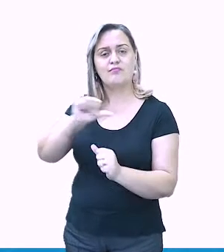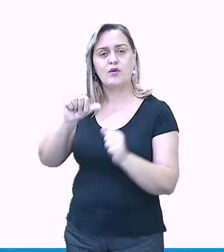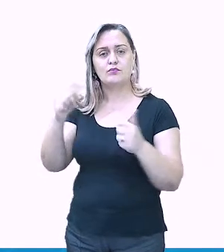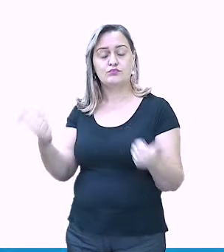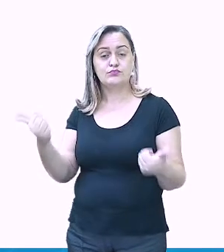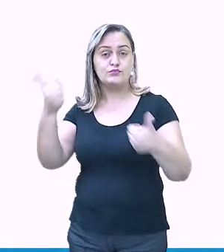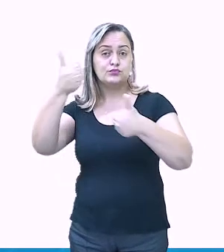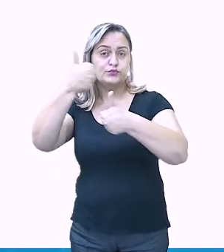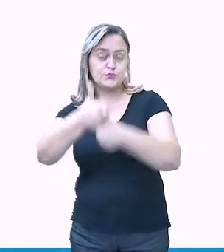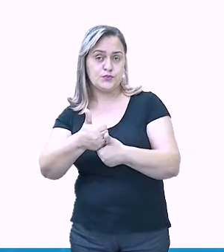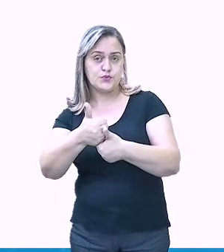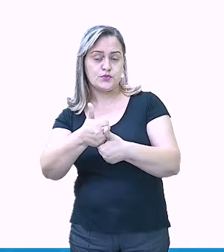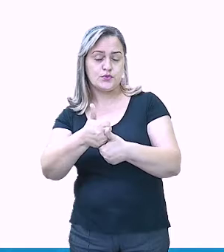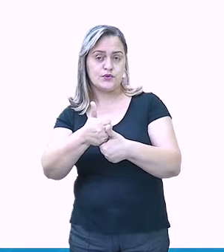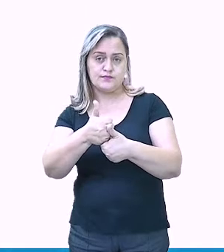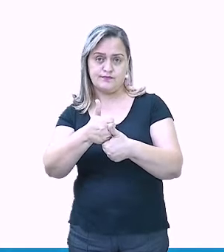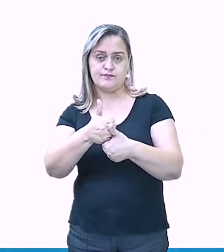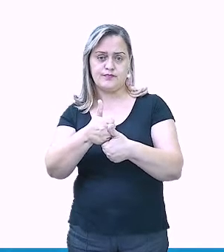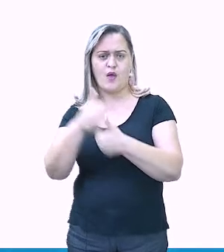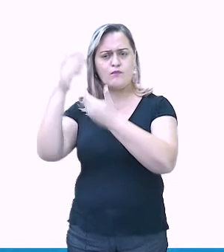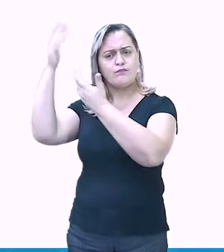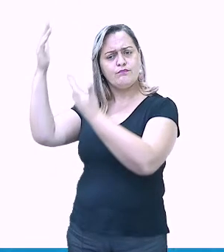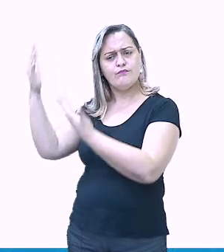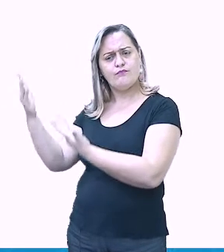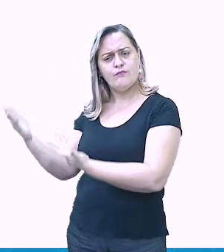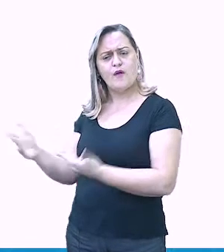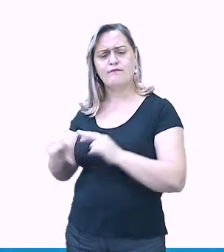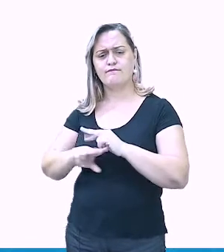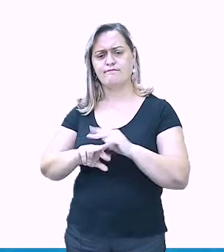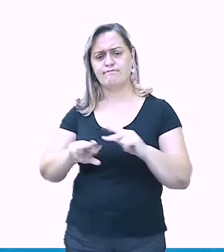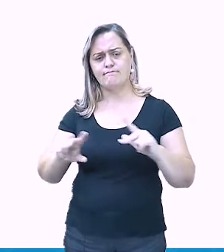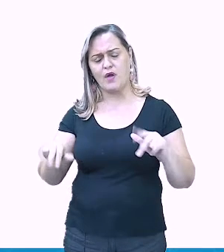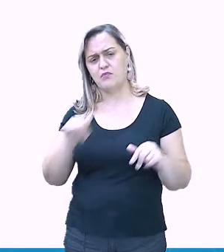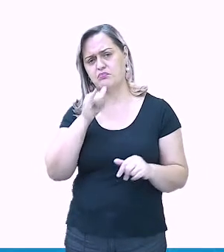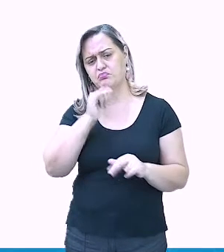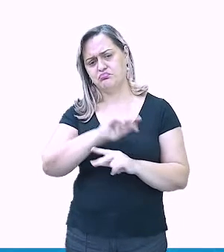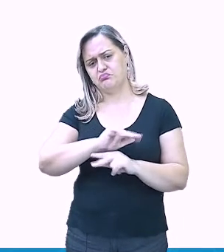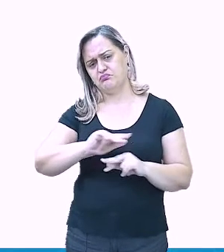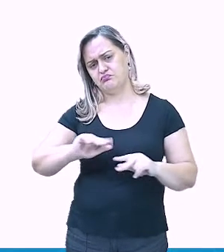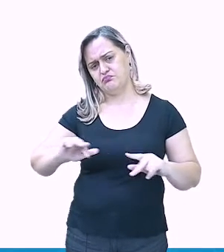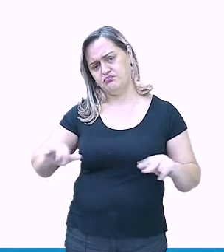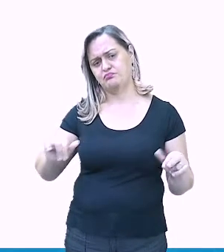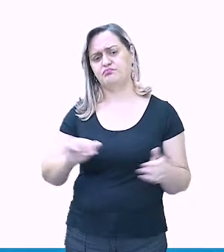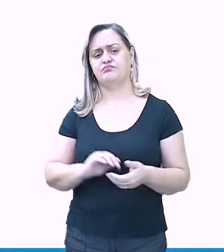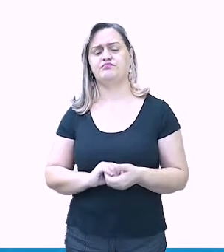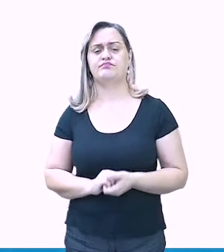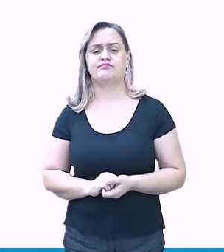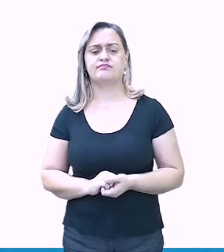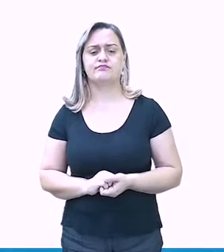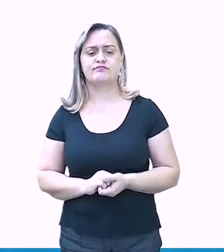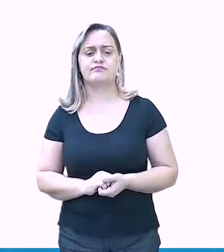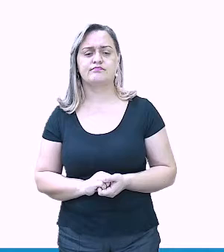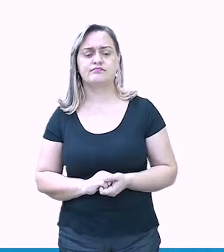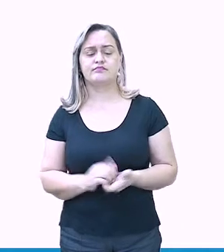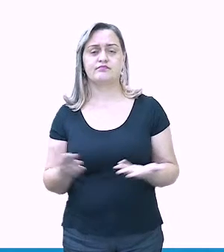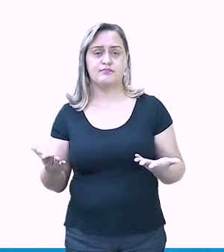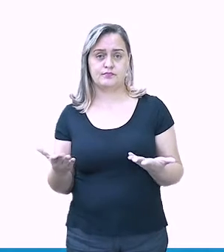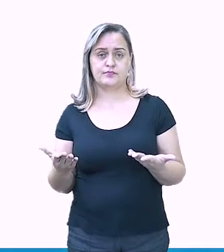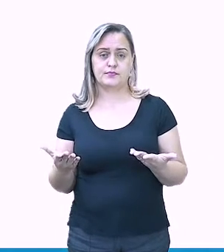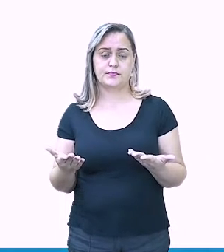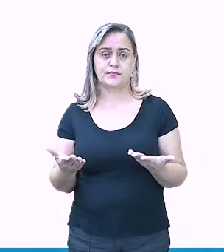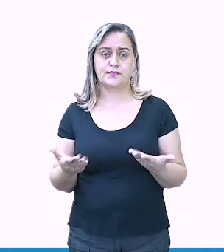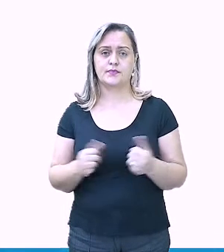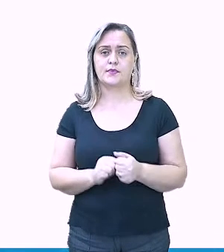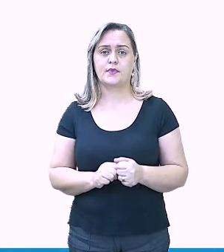solar. De sono, onírico. De tarde, vespertino. De terra, terreno, terrestre.